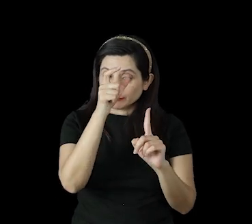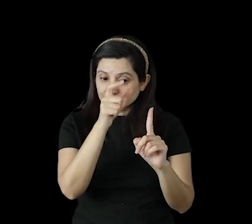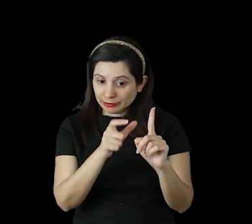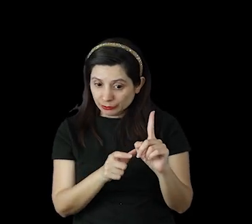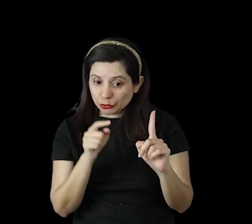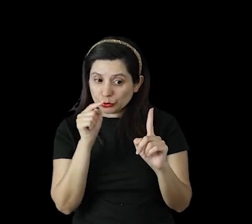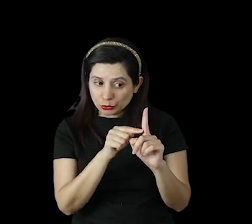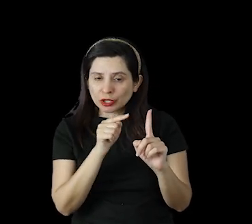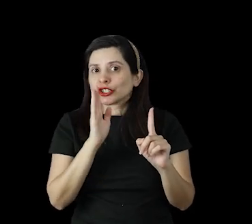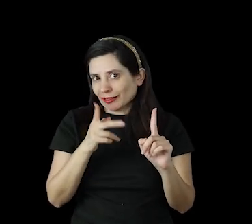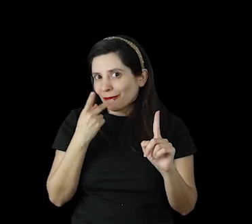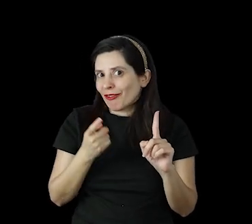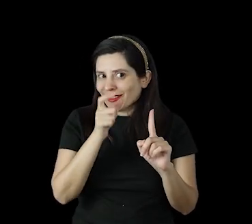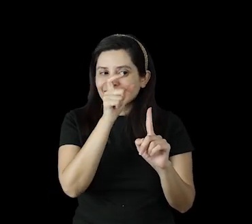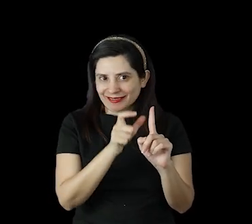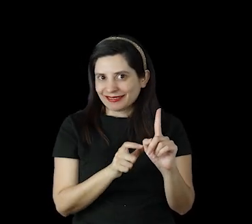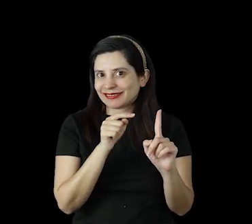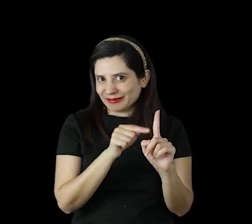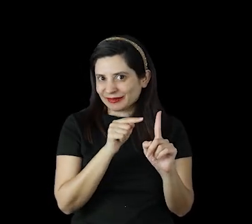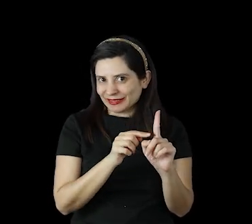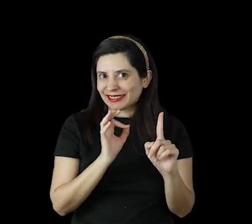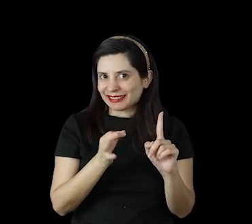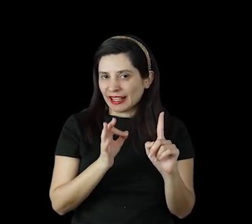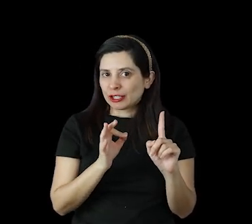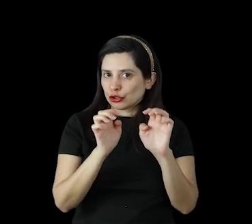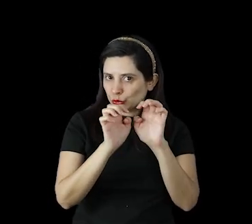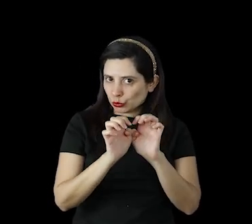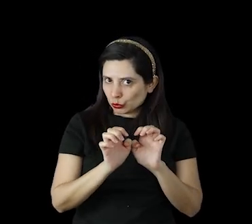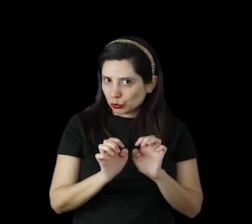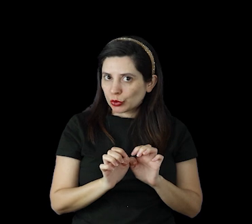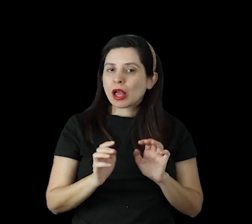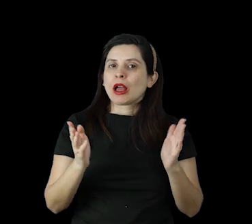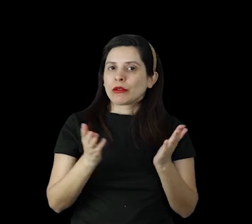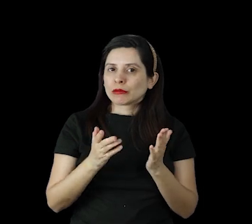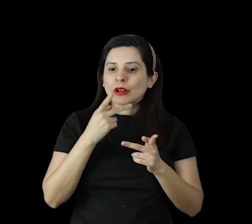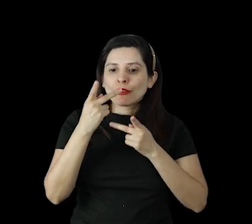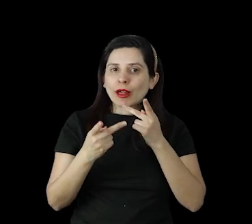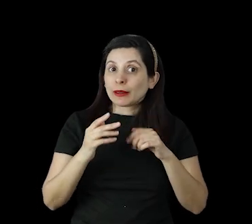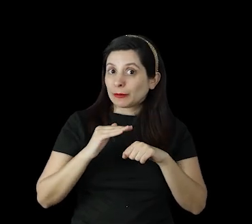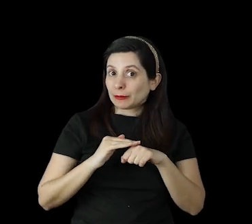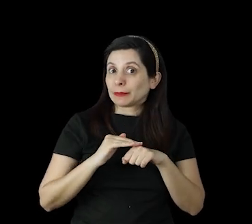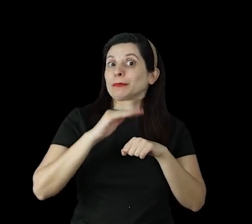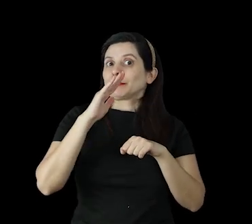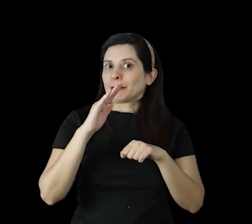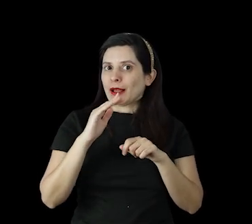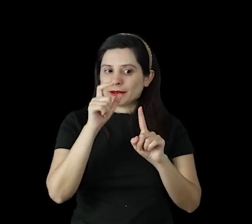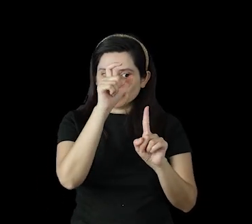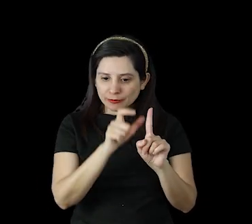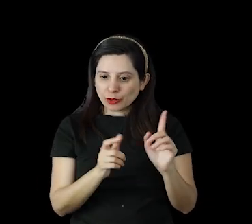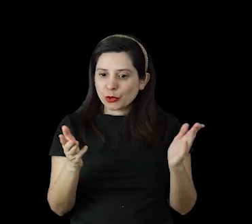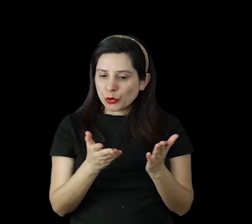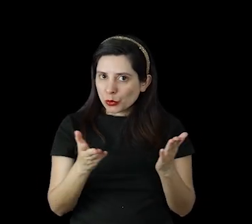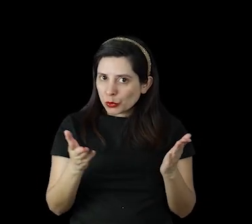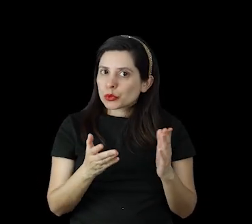a gente, quer dizer, já está falando de personagem, estrutura, mas falando muito mais em personagem hoje